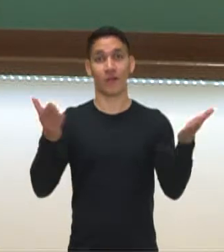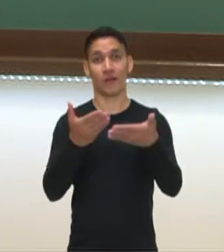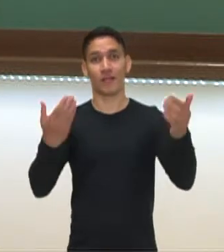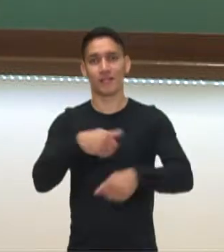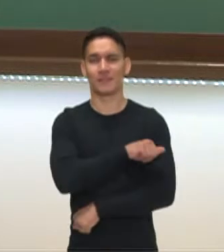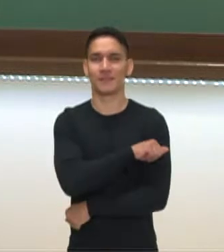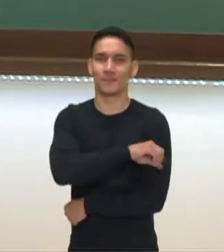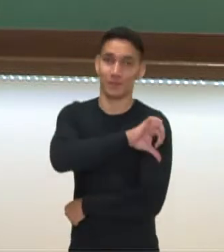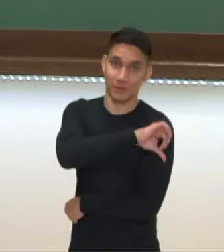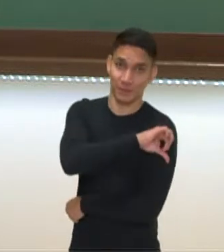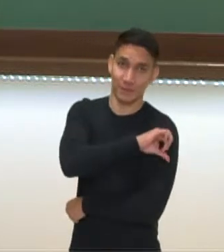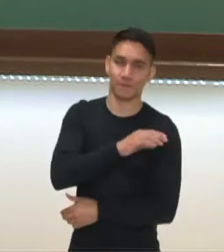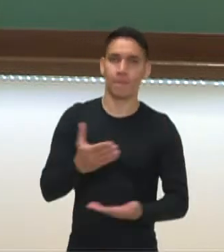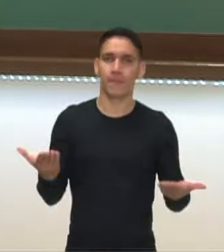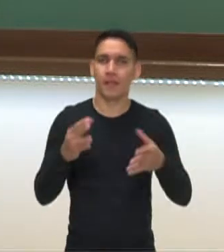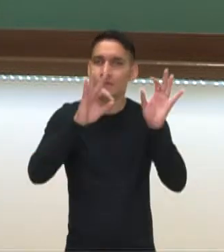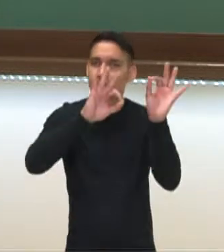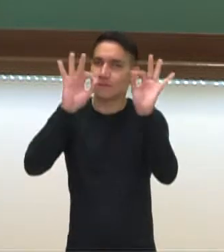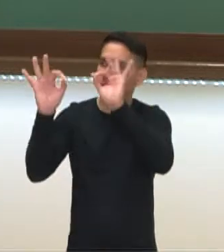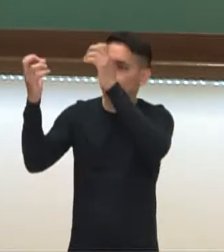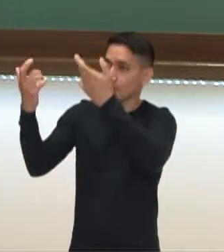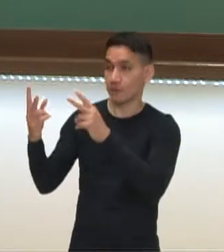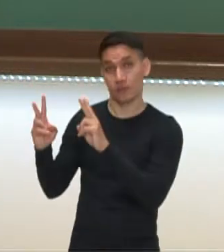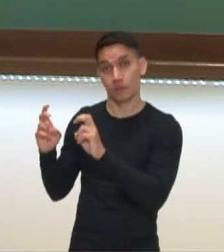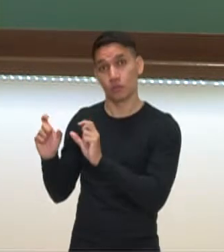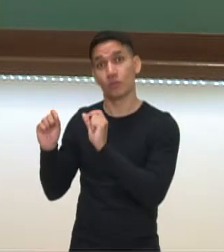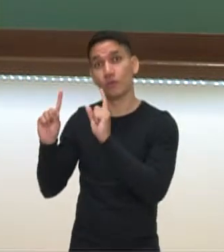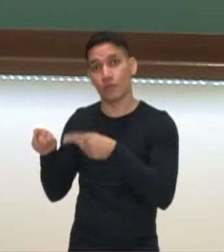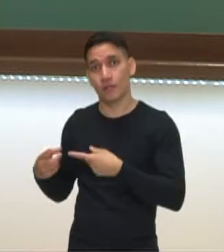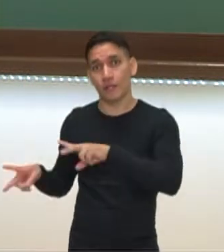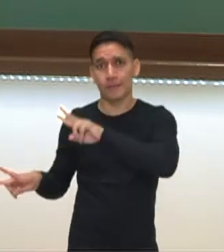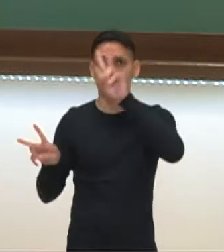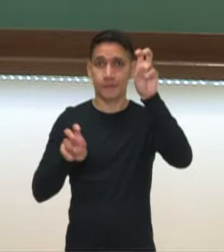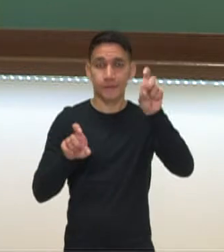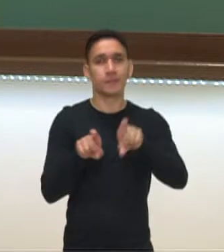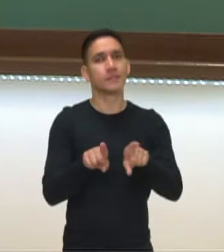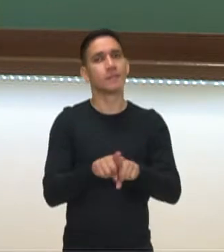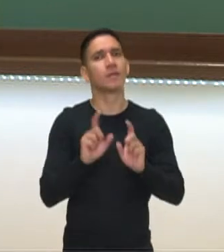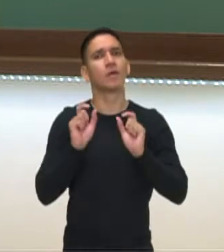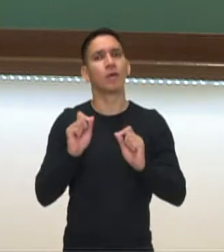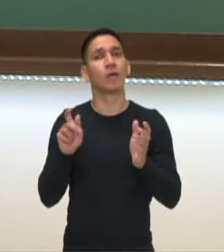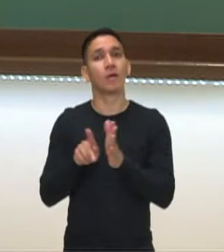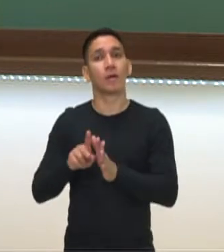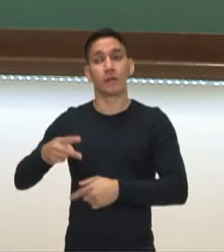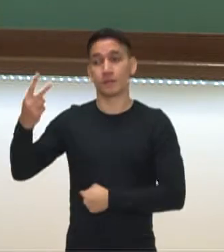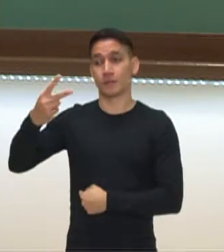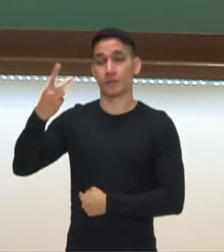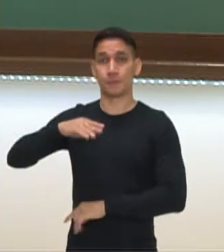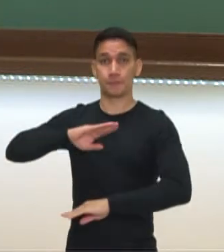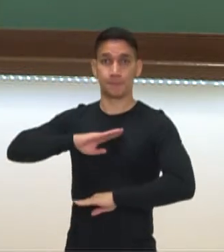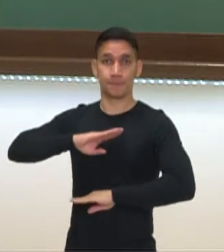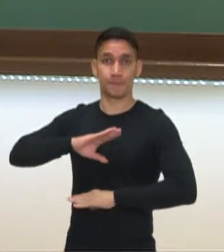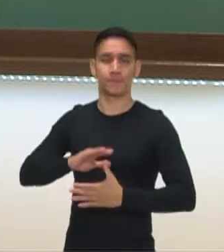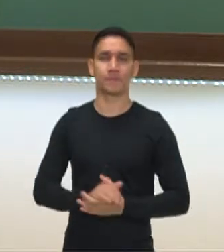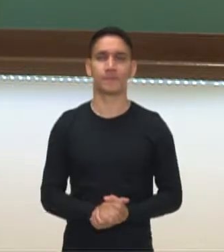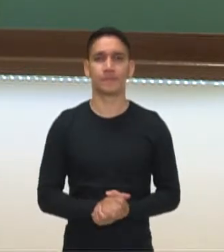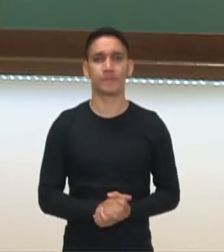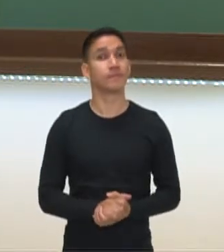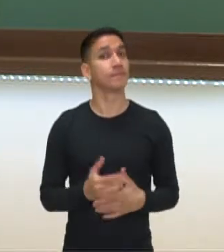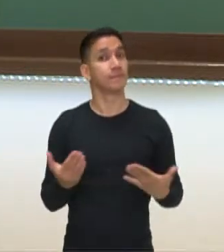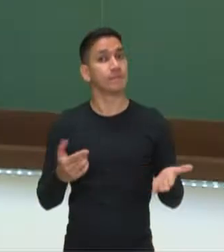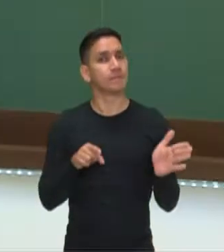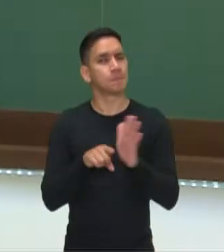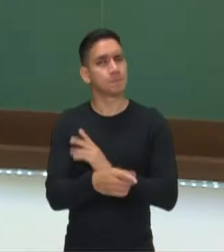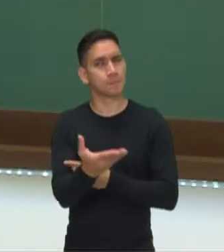Olá, estudantes do nono ano! Nesse vídeo vamos falar sobre citações e também sobre a segunda condicional. Então, eu